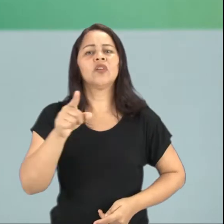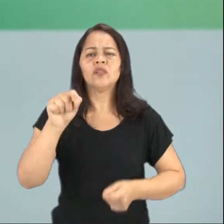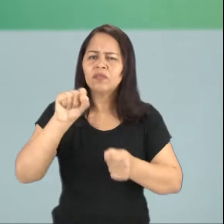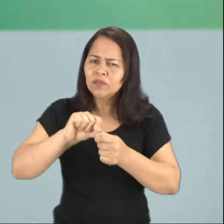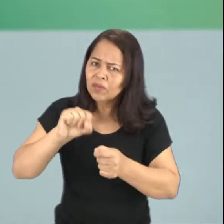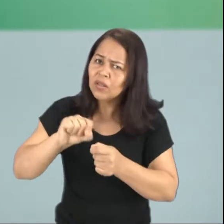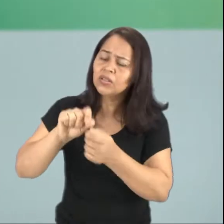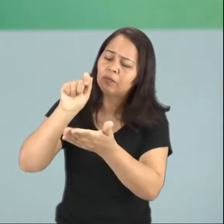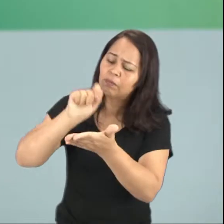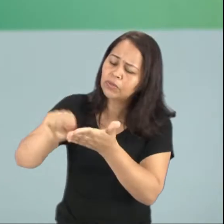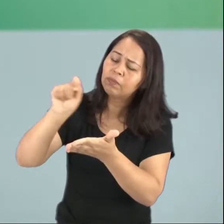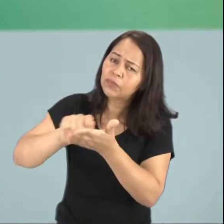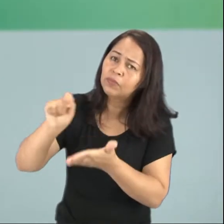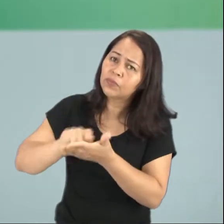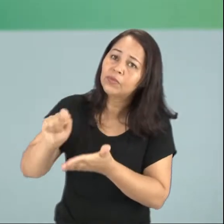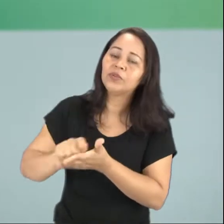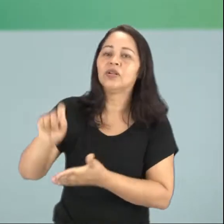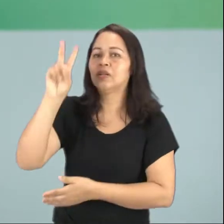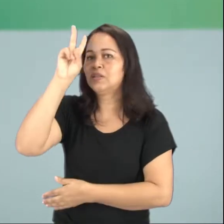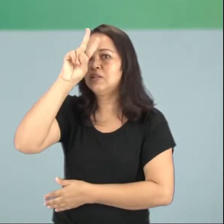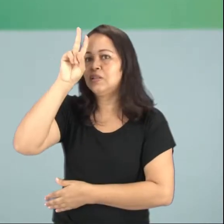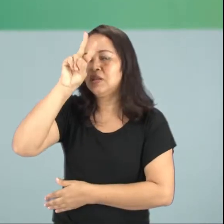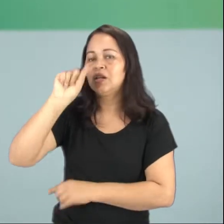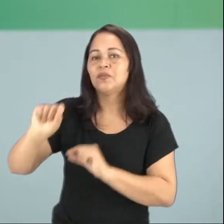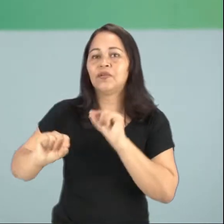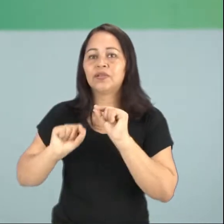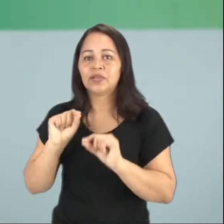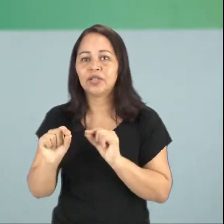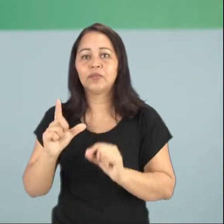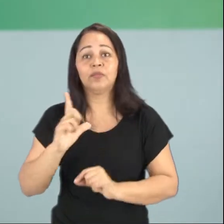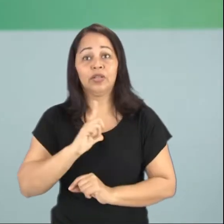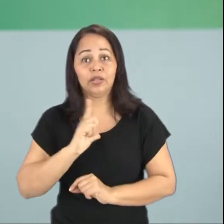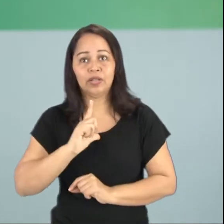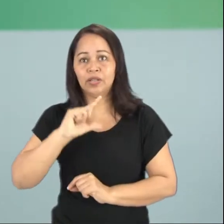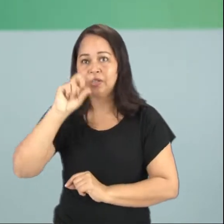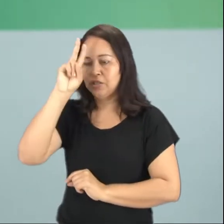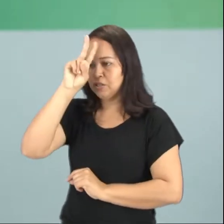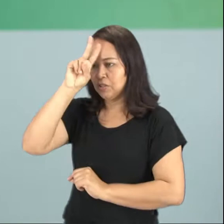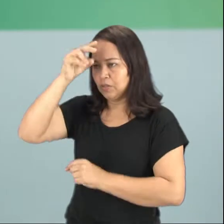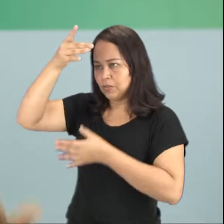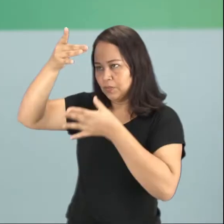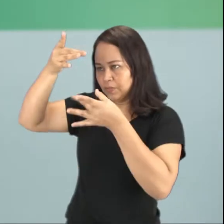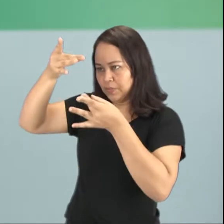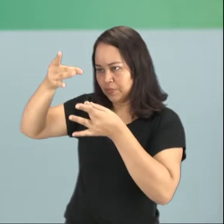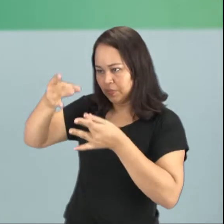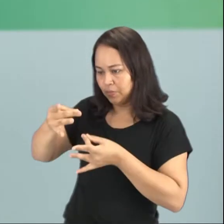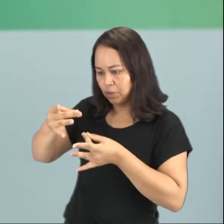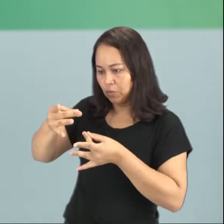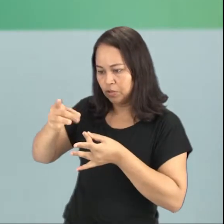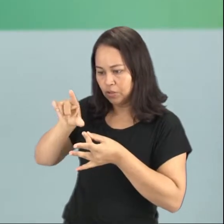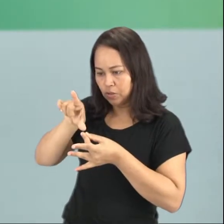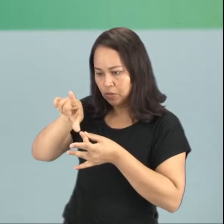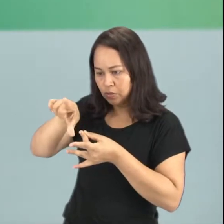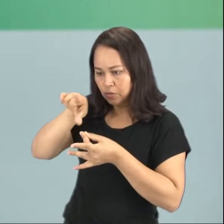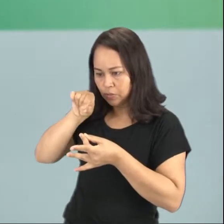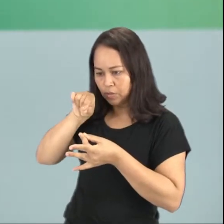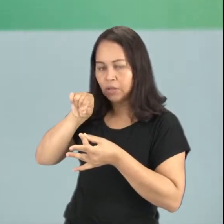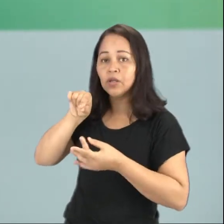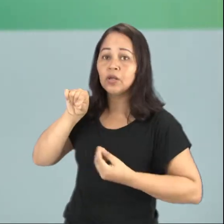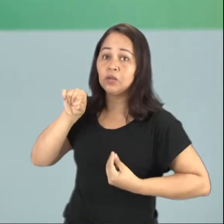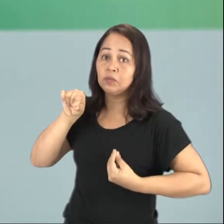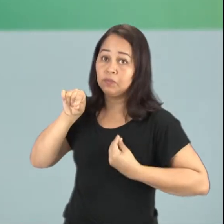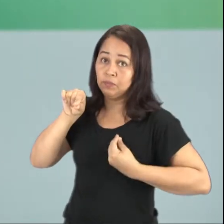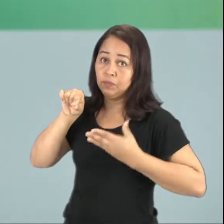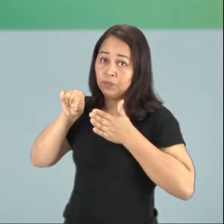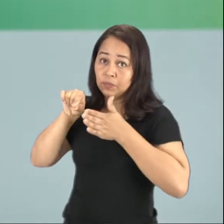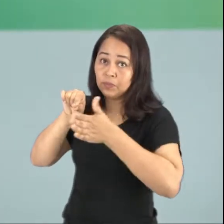é a vibe. E lembrem-se do que eu falei, que para ver histórias é preciso uma escolha de um destino. Então escolham o destino de vocês